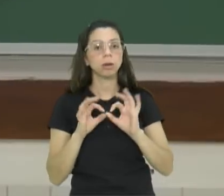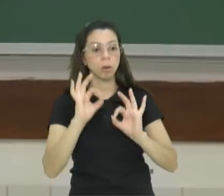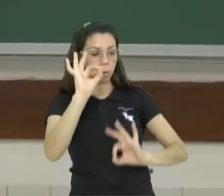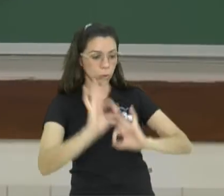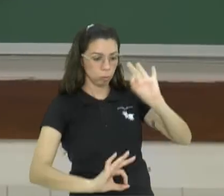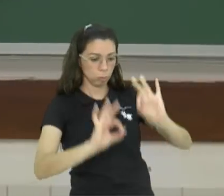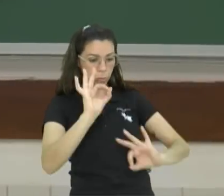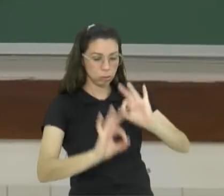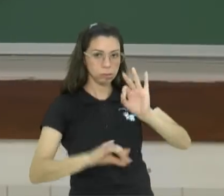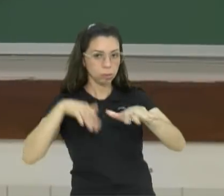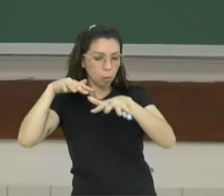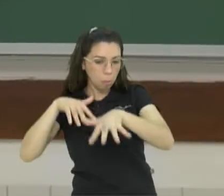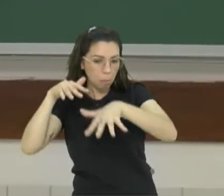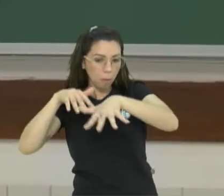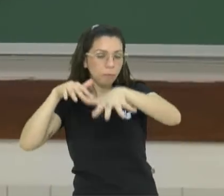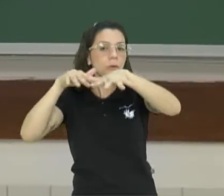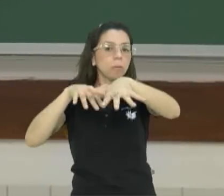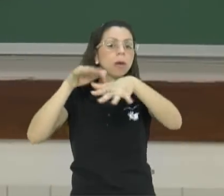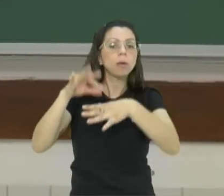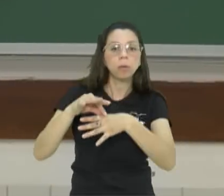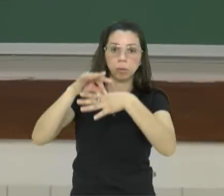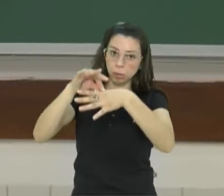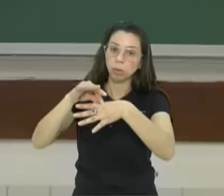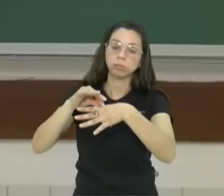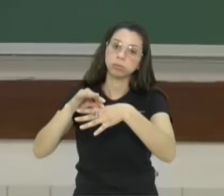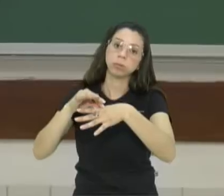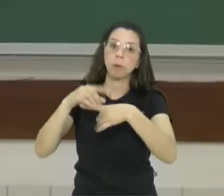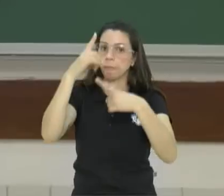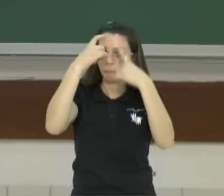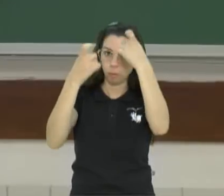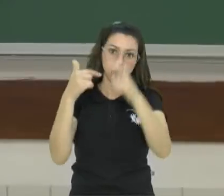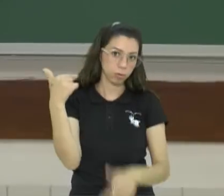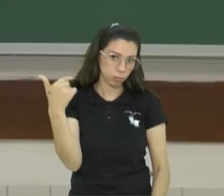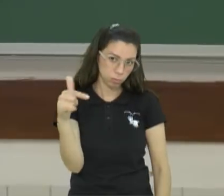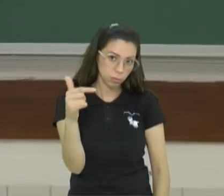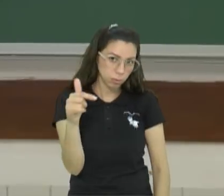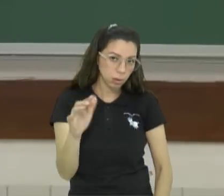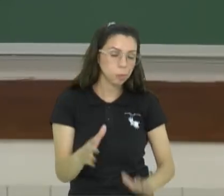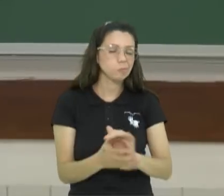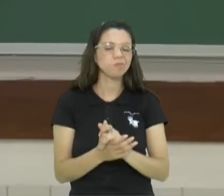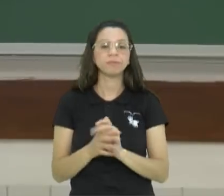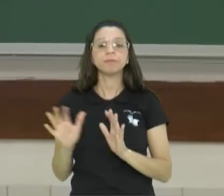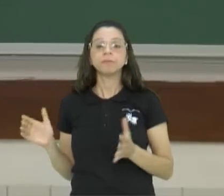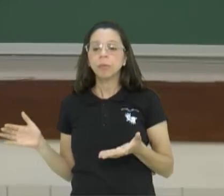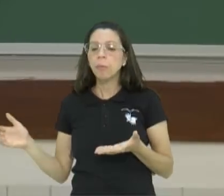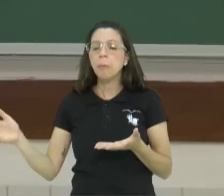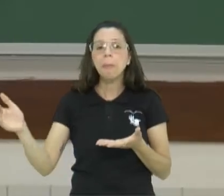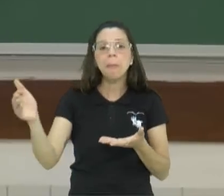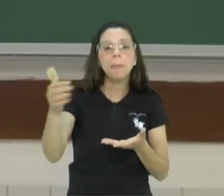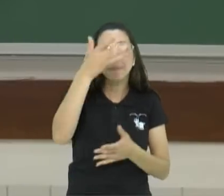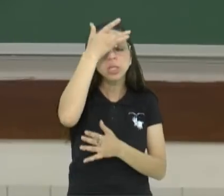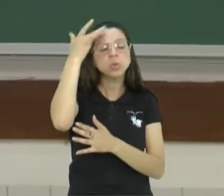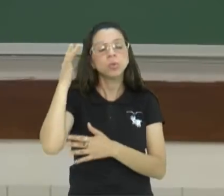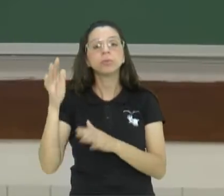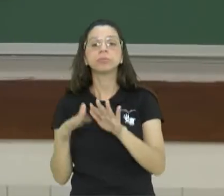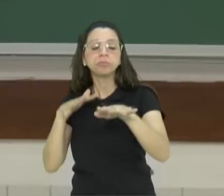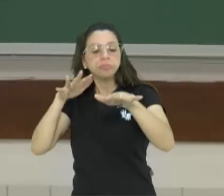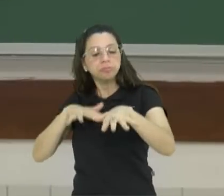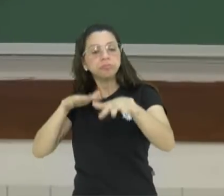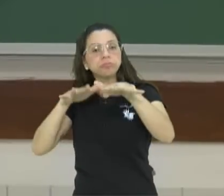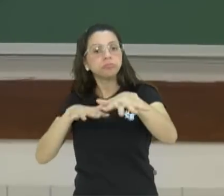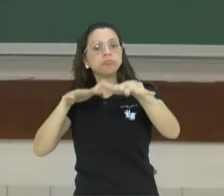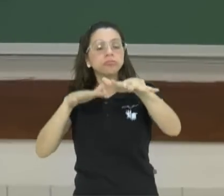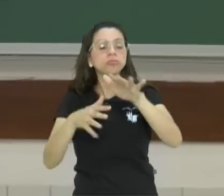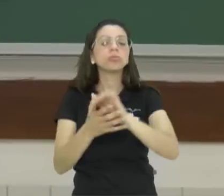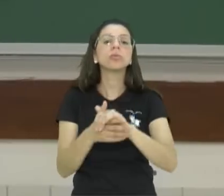disse, pacífica, todos os movimentos dele eram pacíficos, e reuniu muita gente. E foi nessa marcha de Washington que